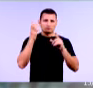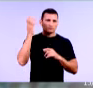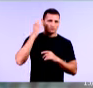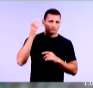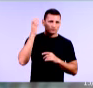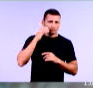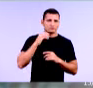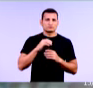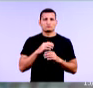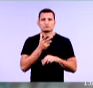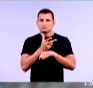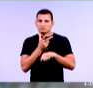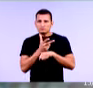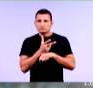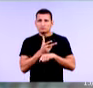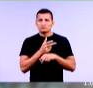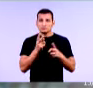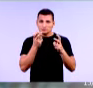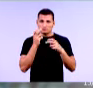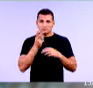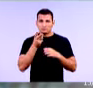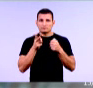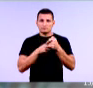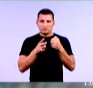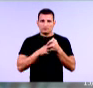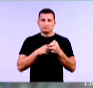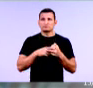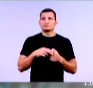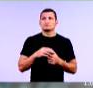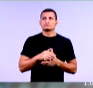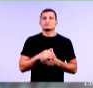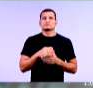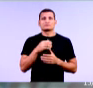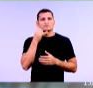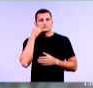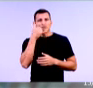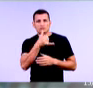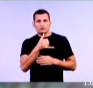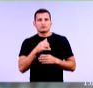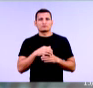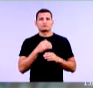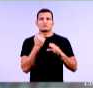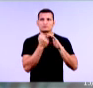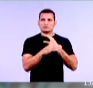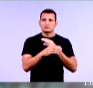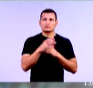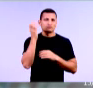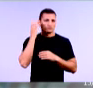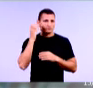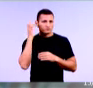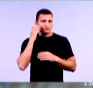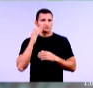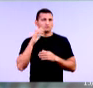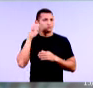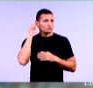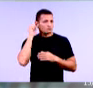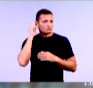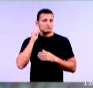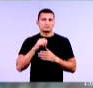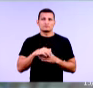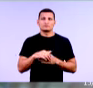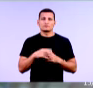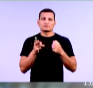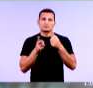gravar vídeo. Perceba que é sempre um verbo: ligar, mandar, acessar, tirar, ouvir. E aqui são substantivos: